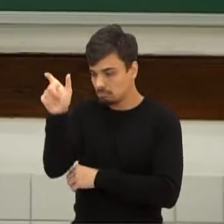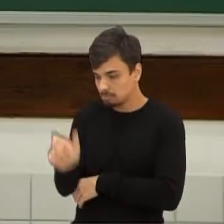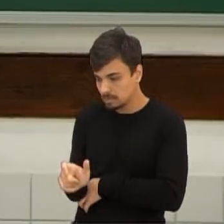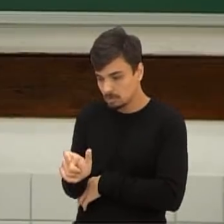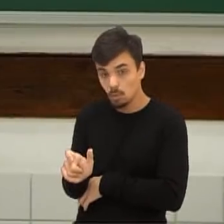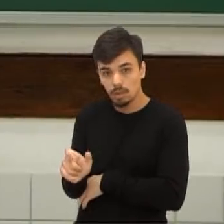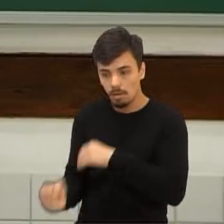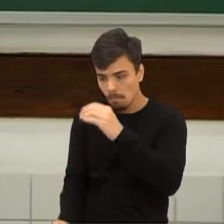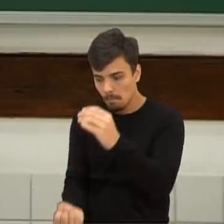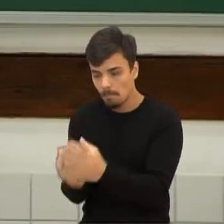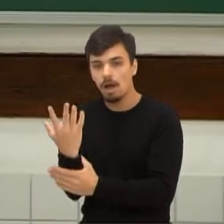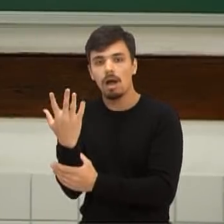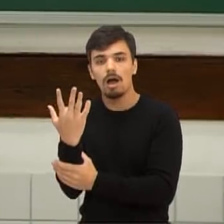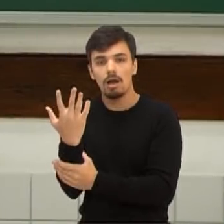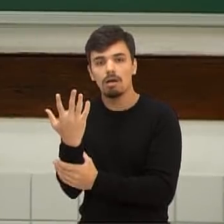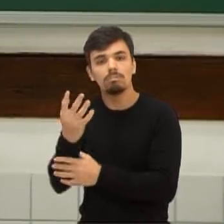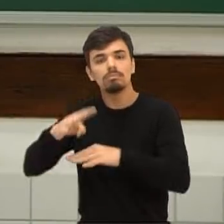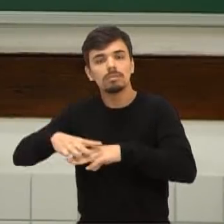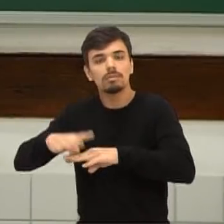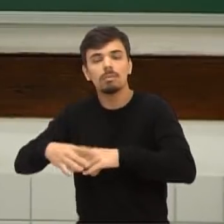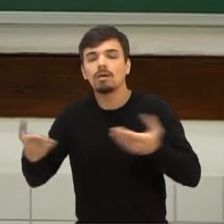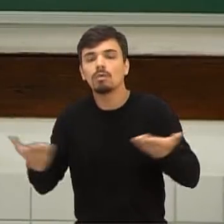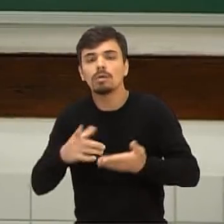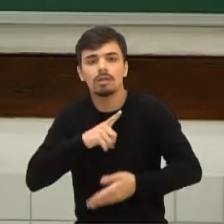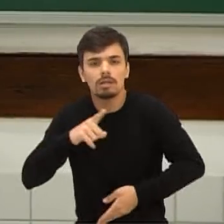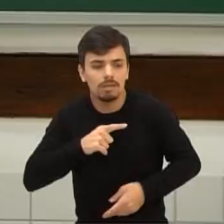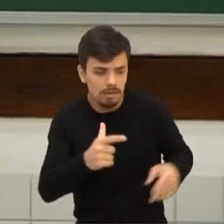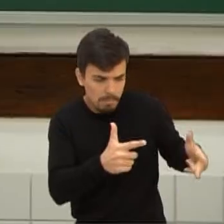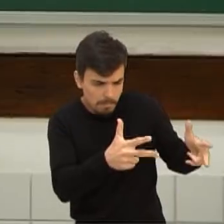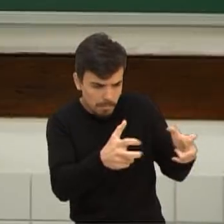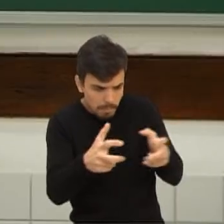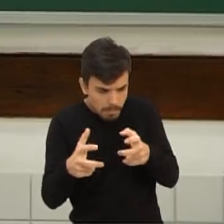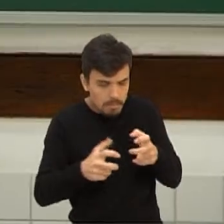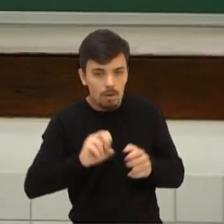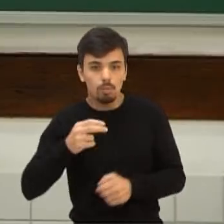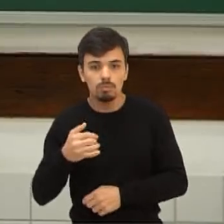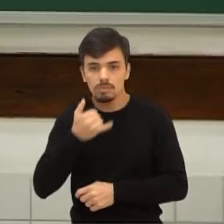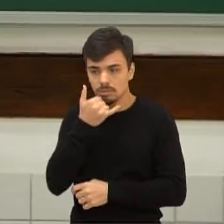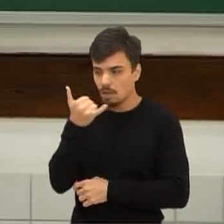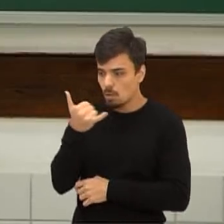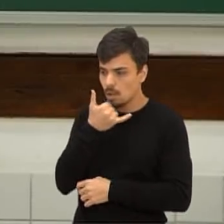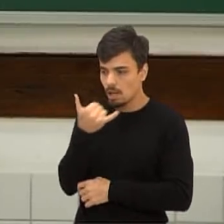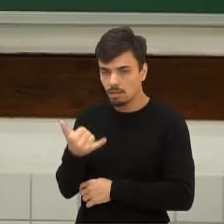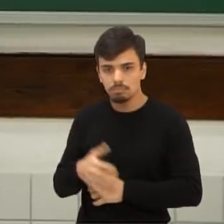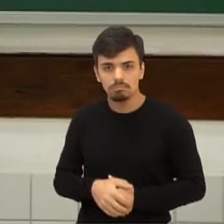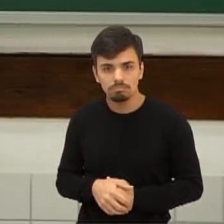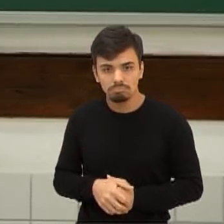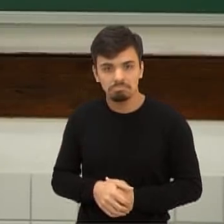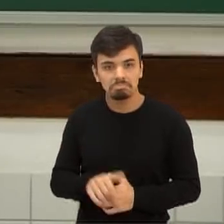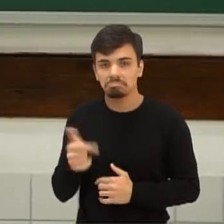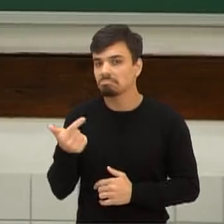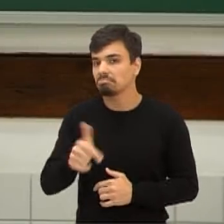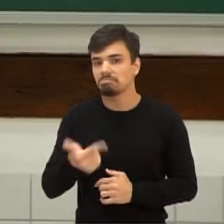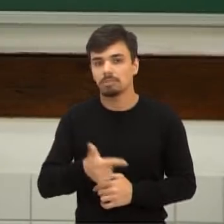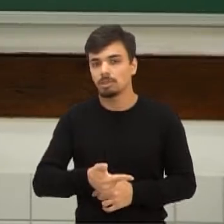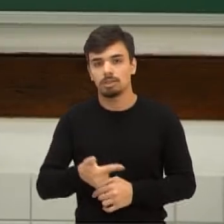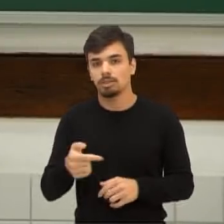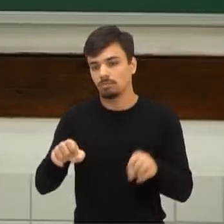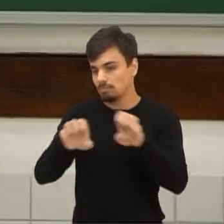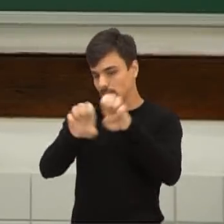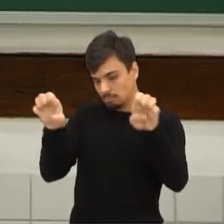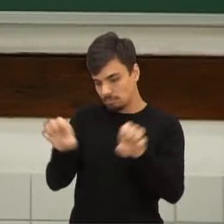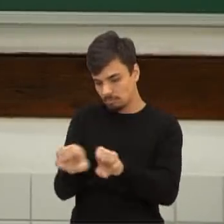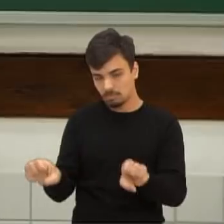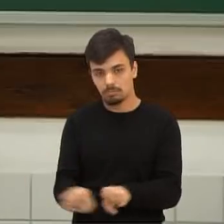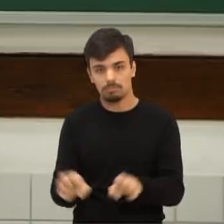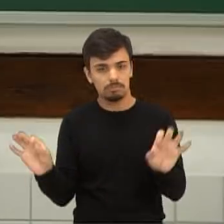a matemática. A gente teria hoje o videogame, o celular? Nós não teríamos nenhuma estrutura, uma